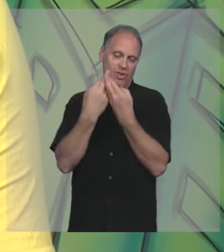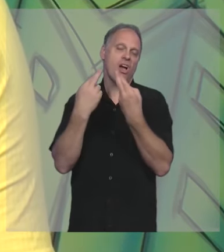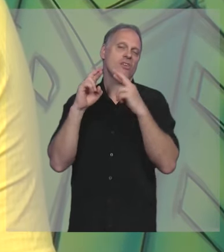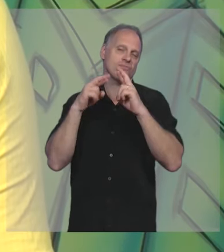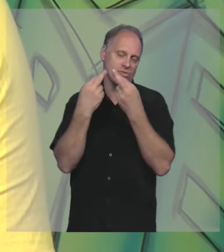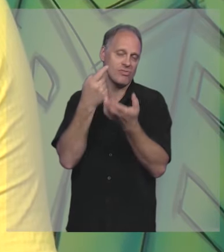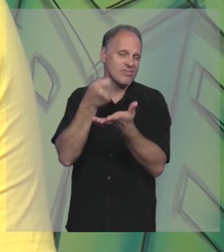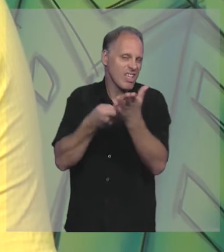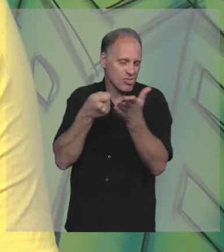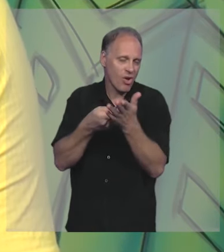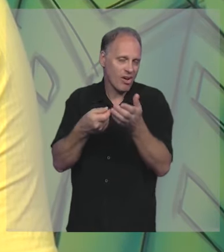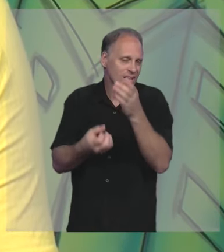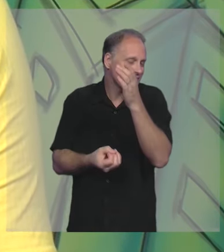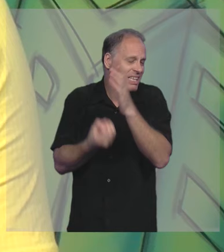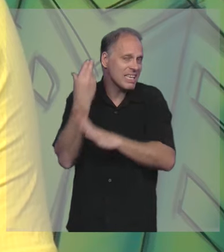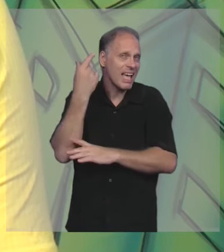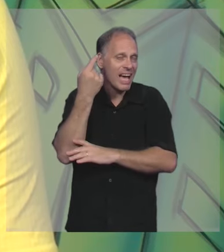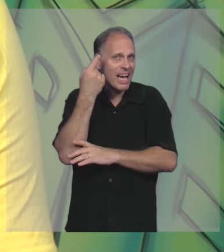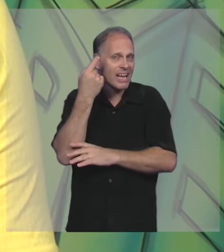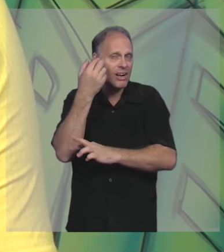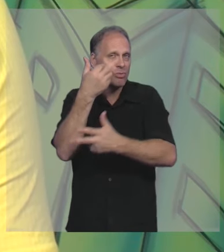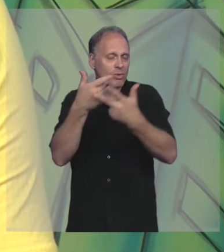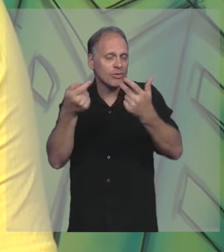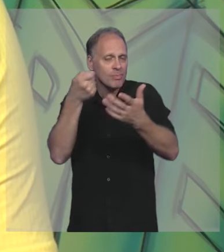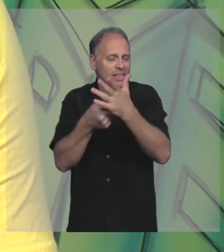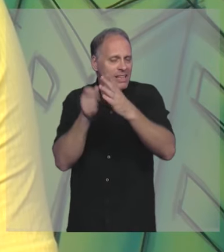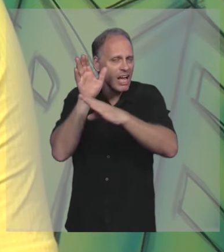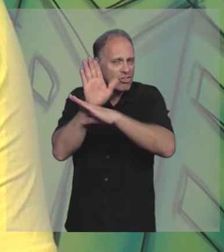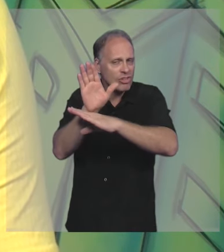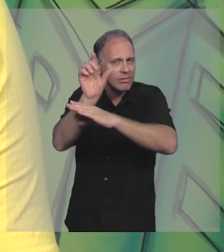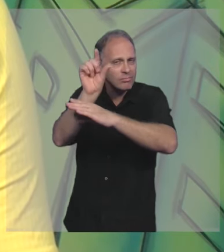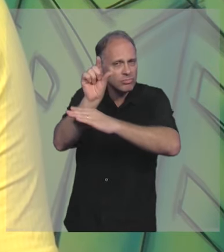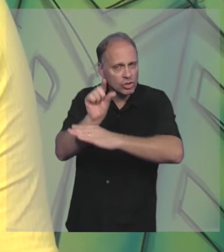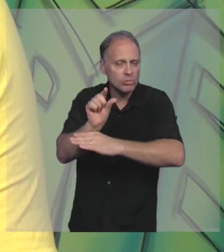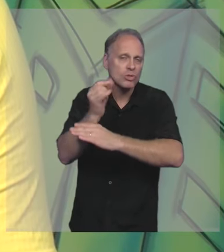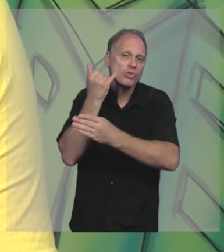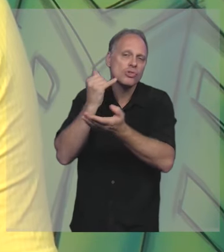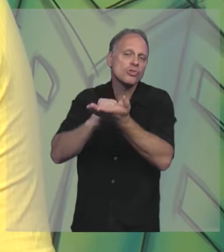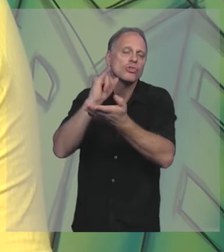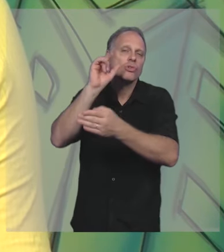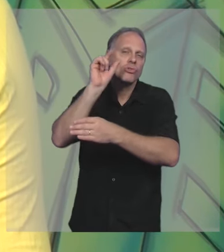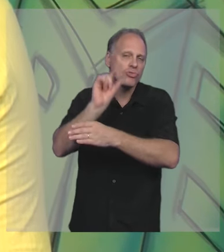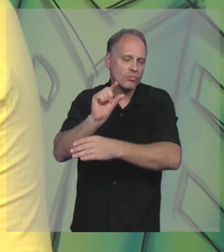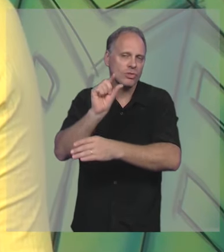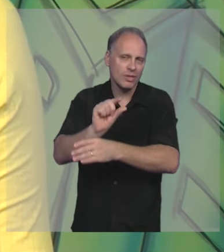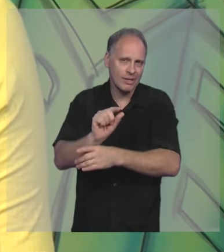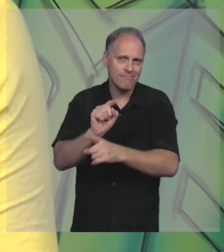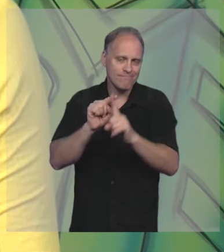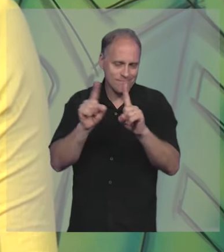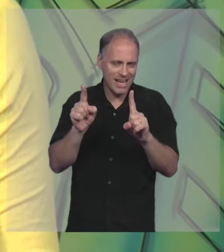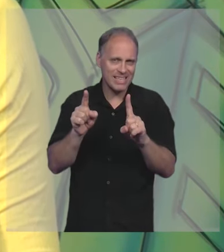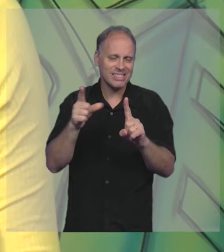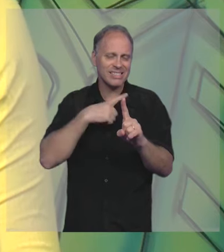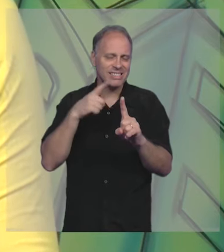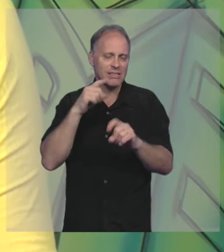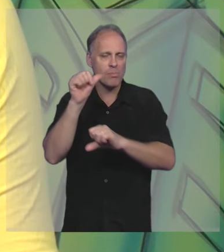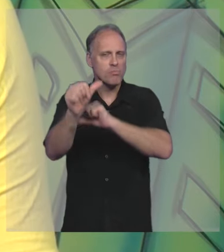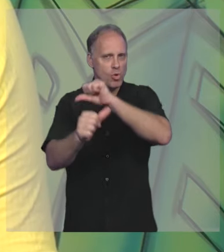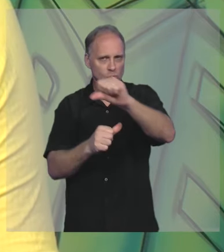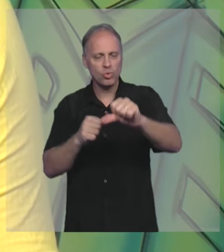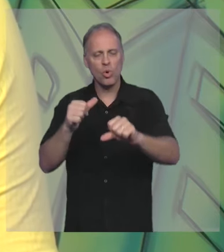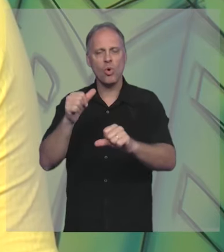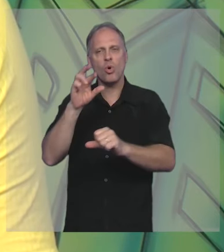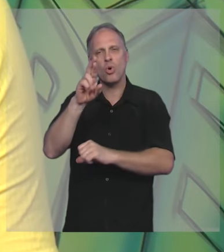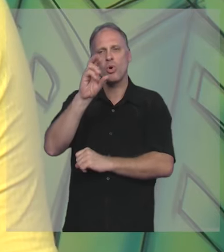criar medidas para tentar ajudar a reduzir essa taxa de juro. Criou a questão, ele alterou,